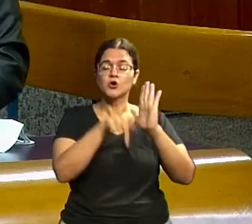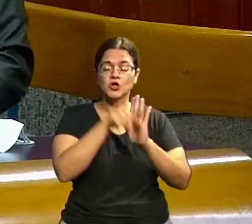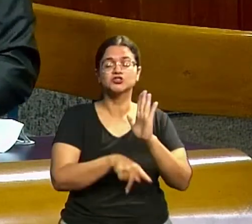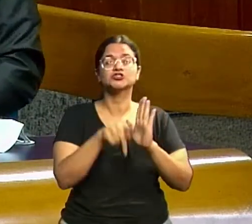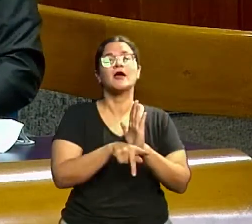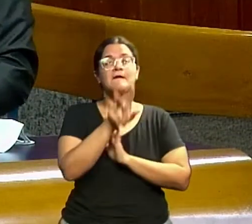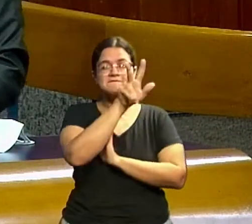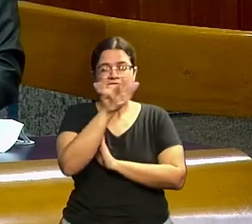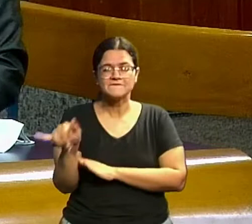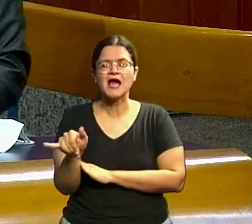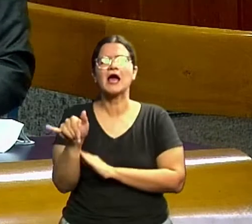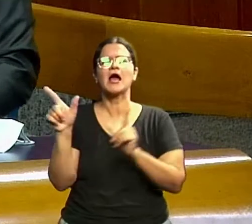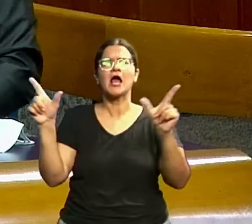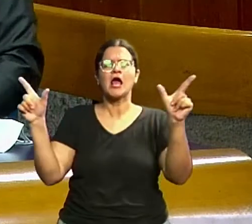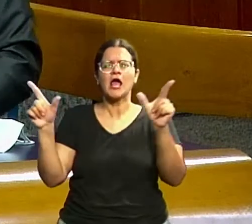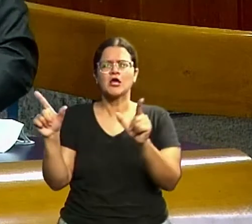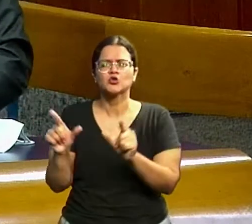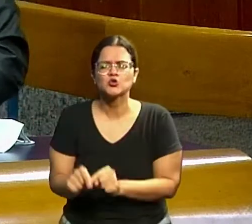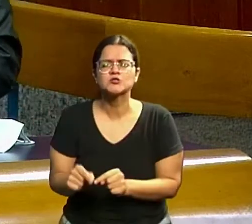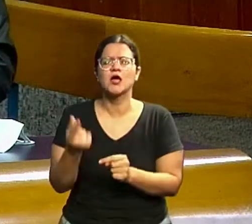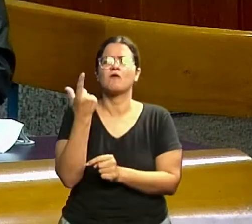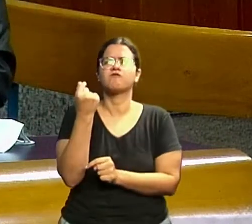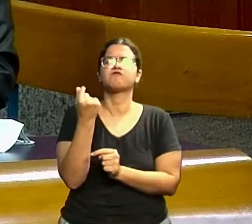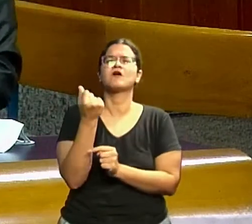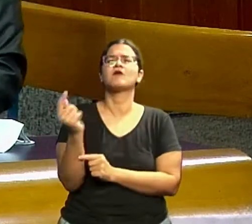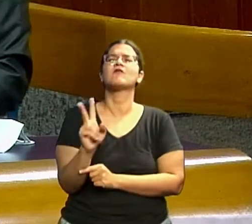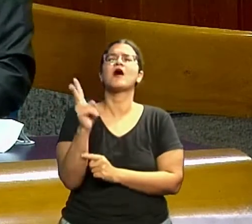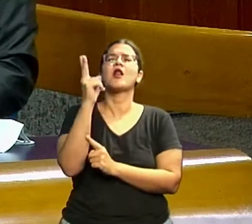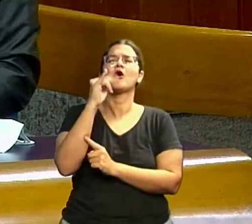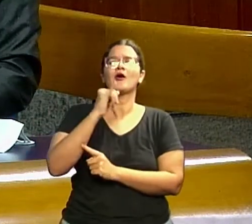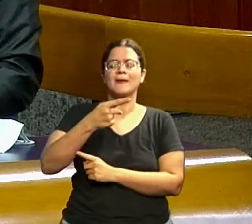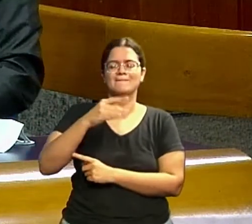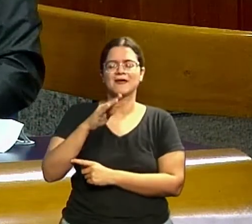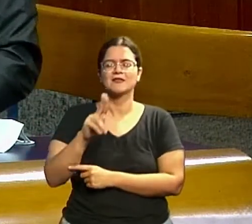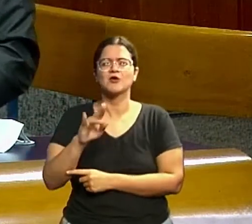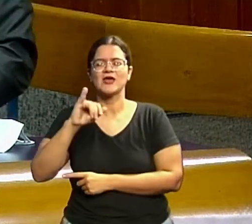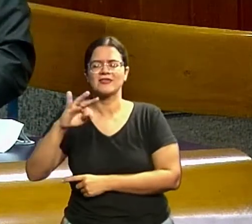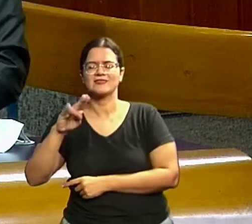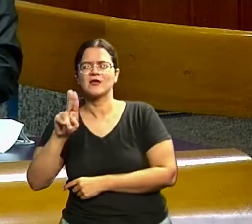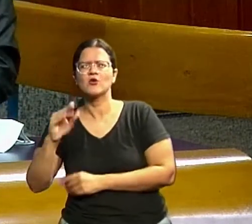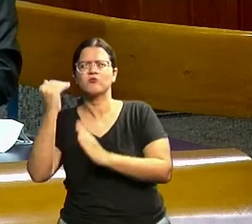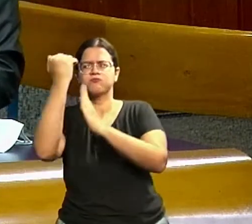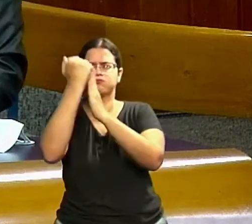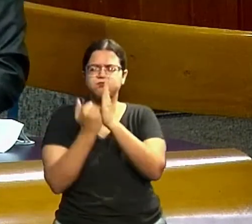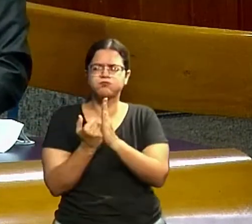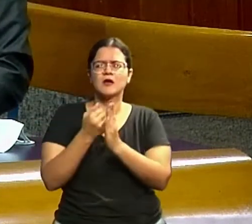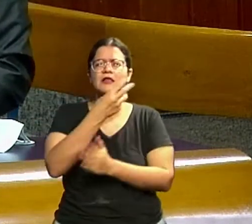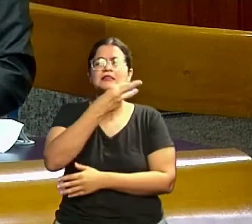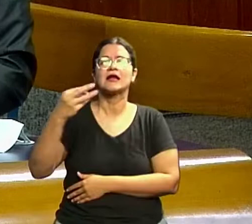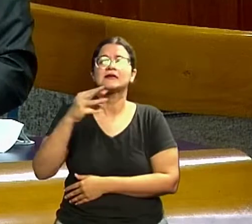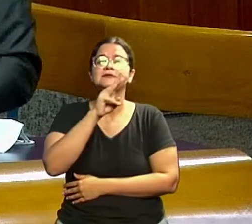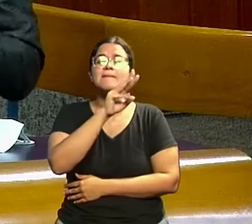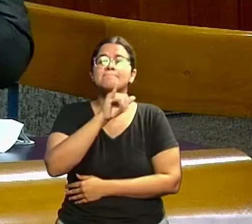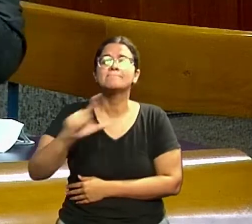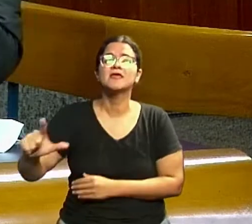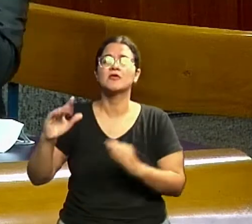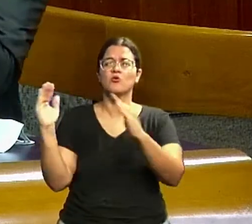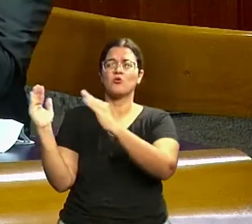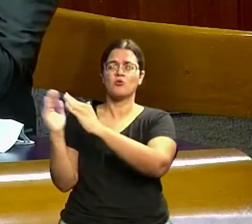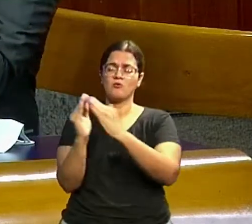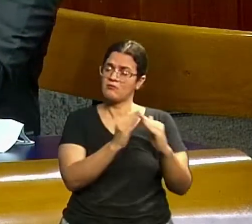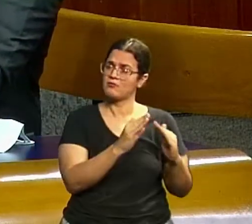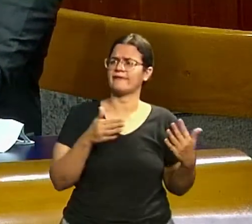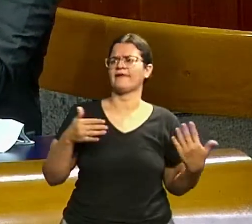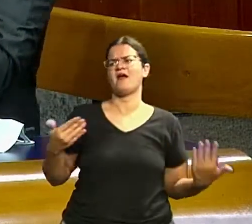lei irá reduzir o valor do IPTU e ITU em Goiânia em mais de 300 mil imóveis.